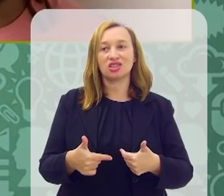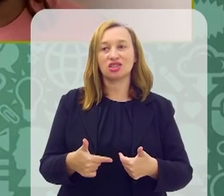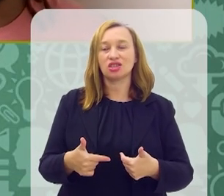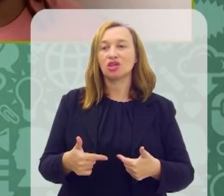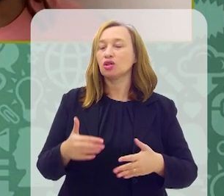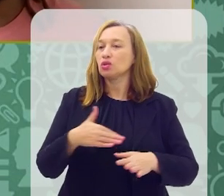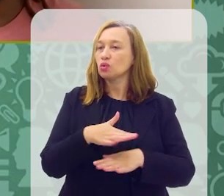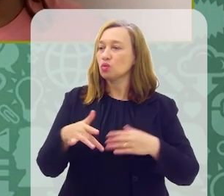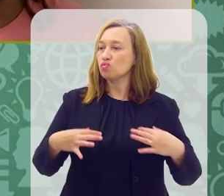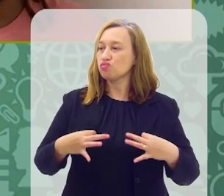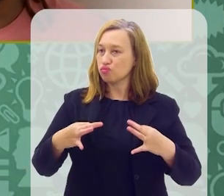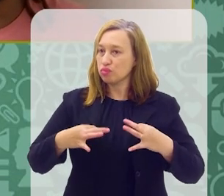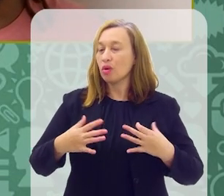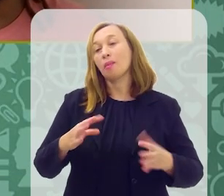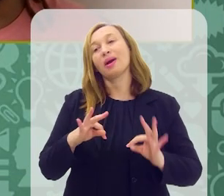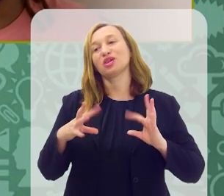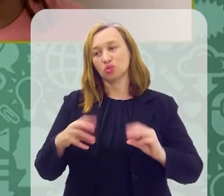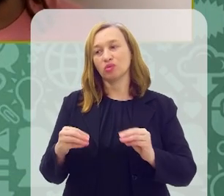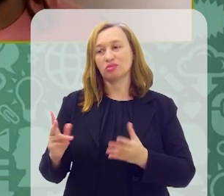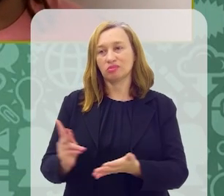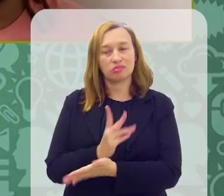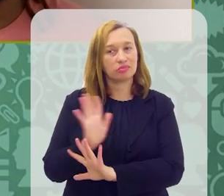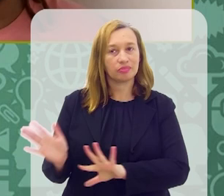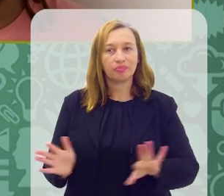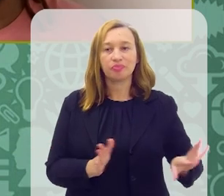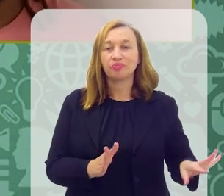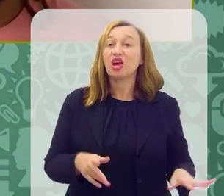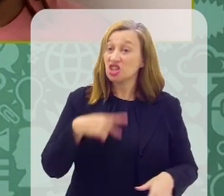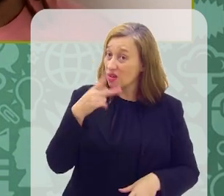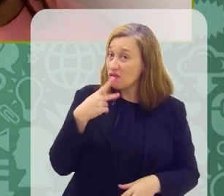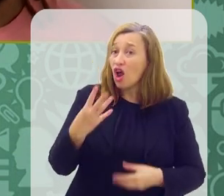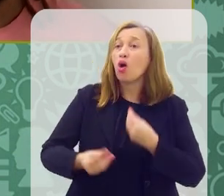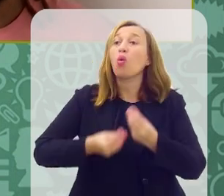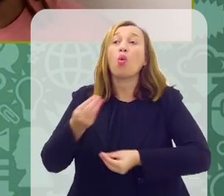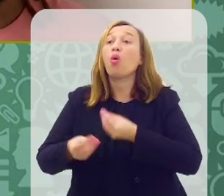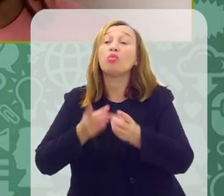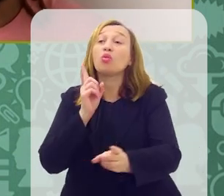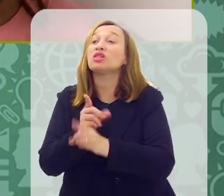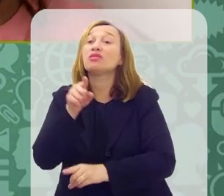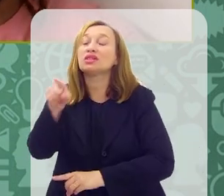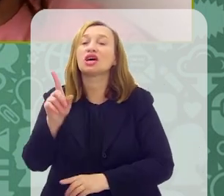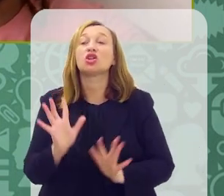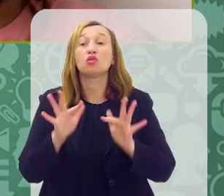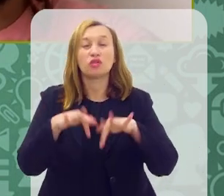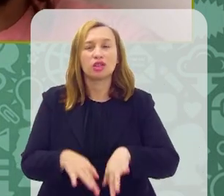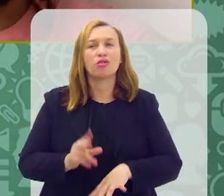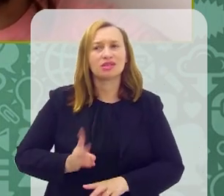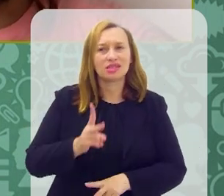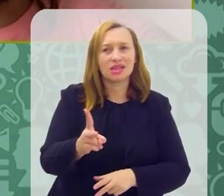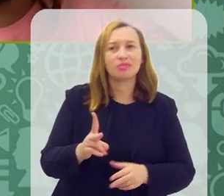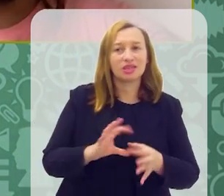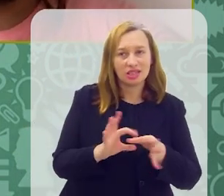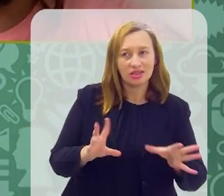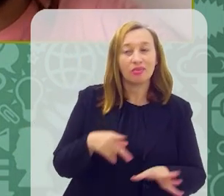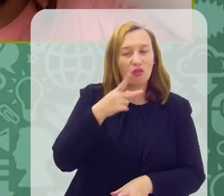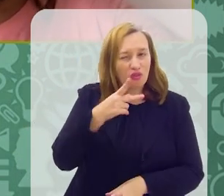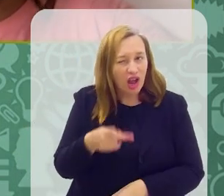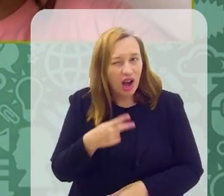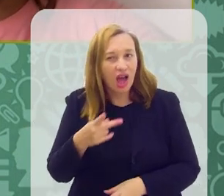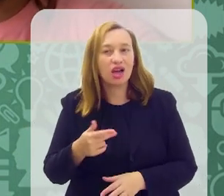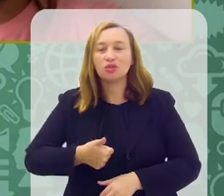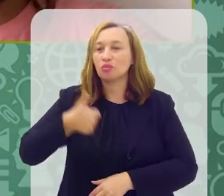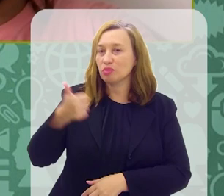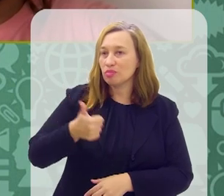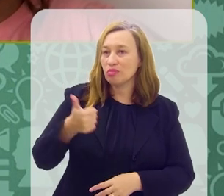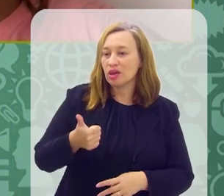isso acontecer. Estou totalmente disposto e disponível para isso. Já fala como que te acha. No final do programa a gente sempre deixa, mas